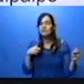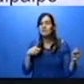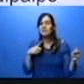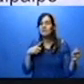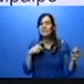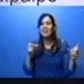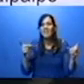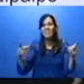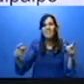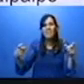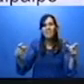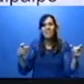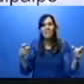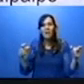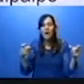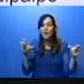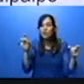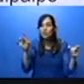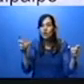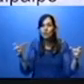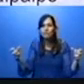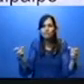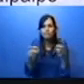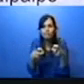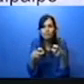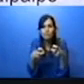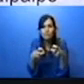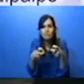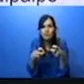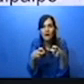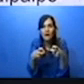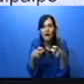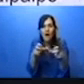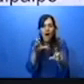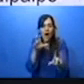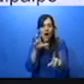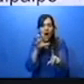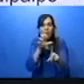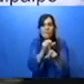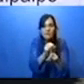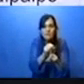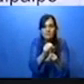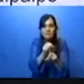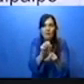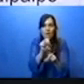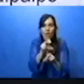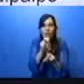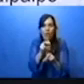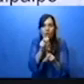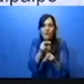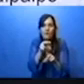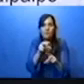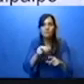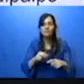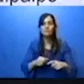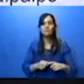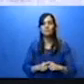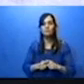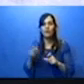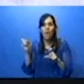umas pinças, cuja função é prender a presa para poder, com aguilhão, inocular o veneno.